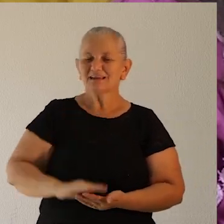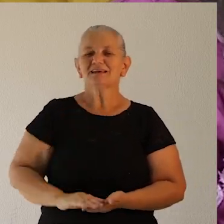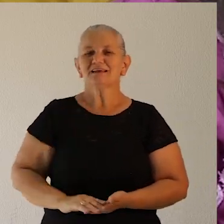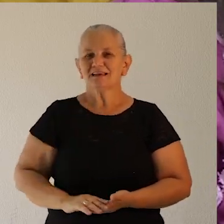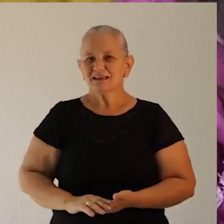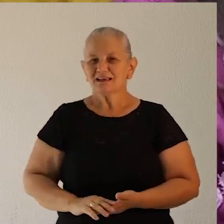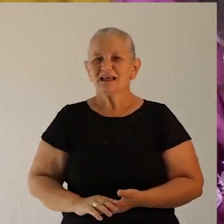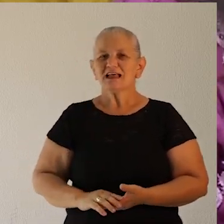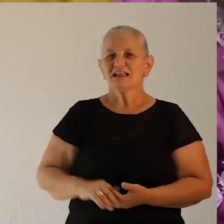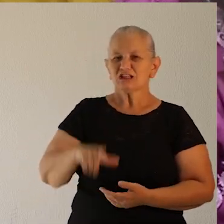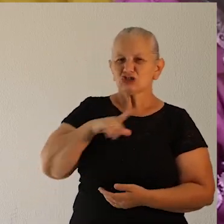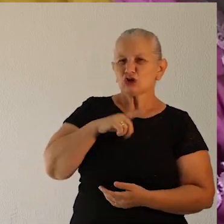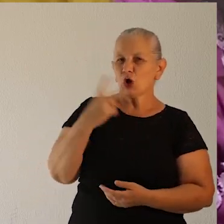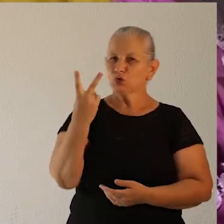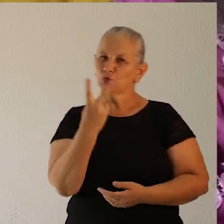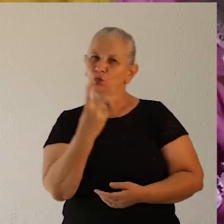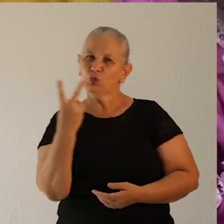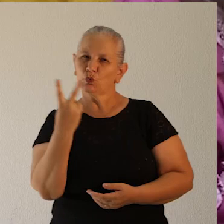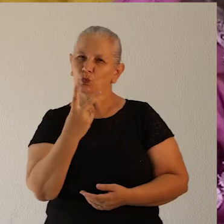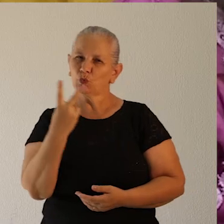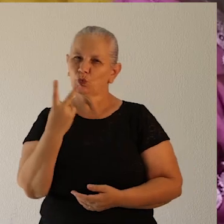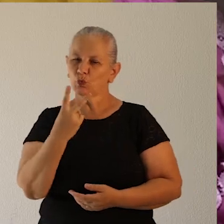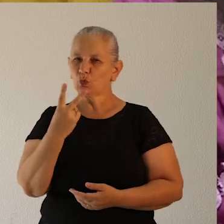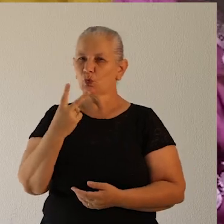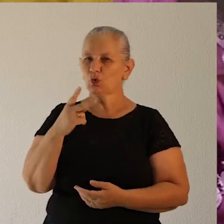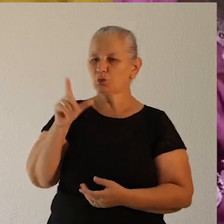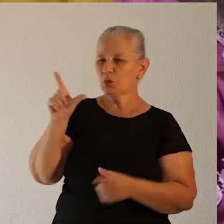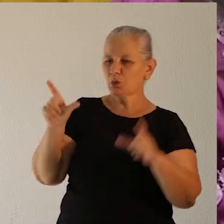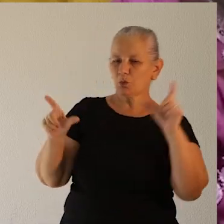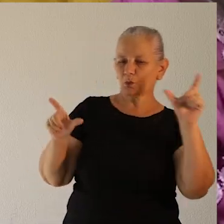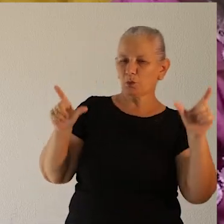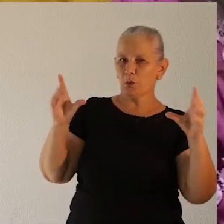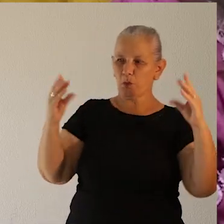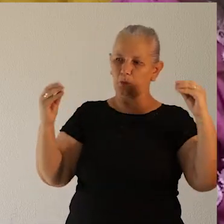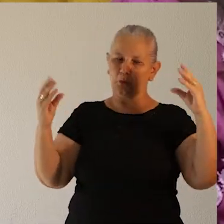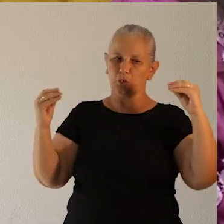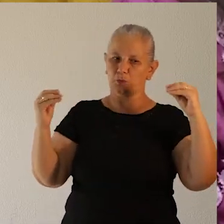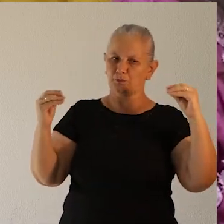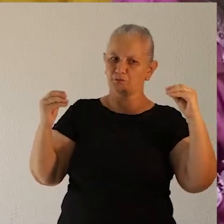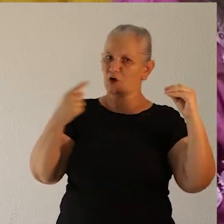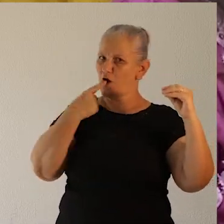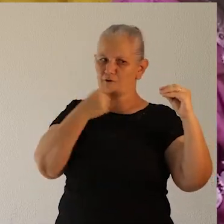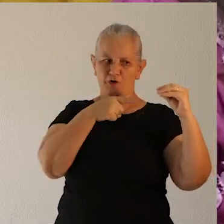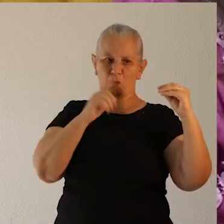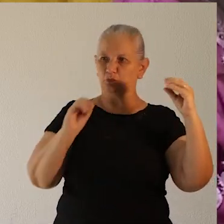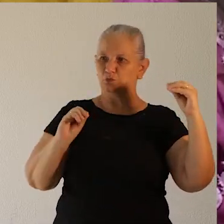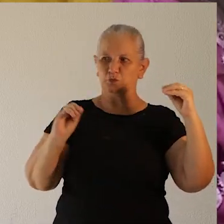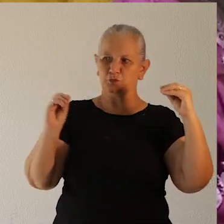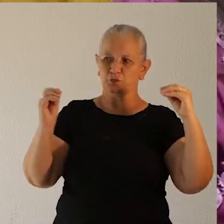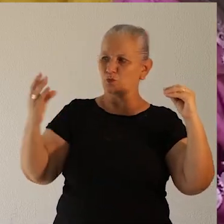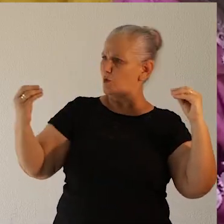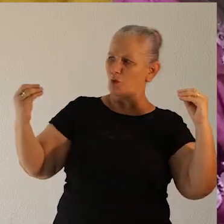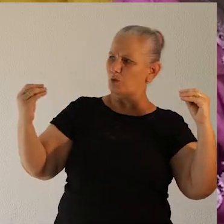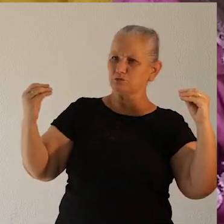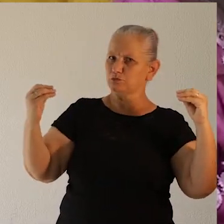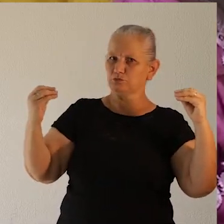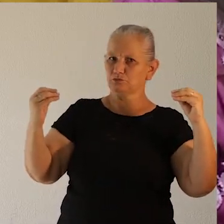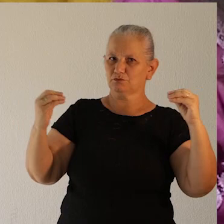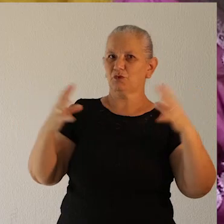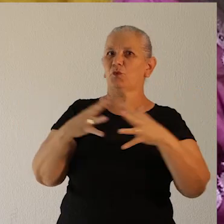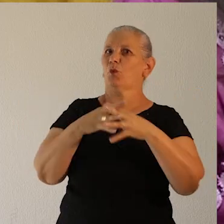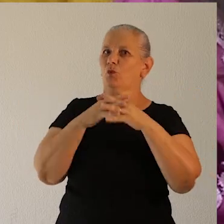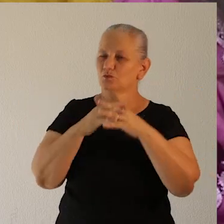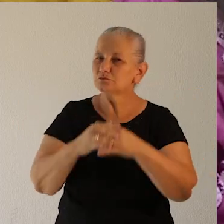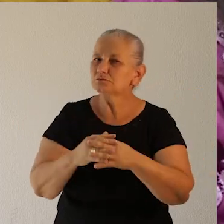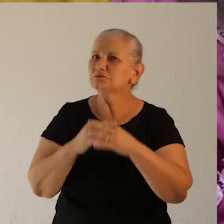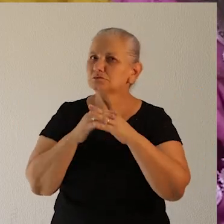são dois bonecos que batem boca pra mais de três. Boneco não fala não, ai meu Deus, que